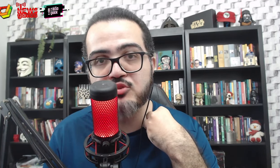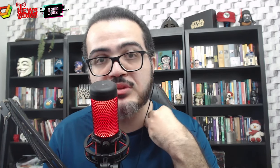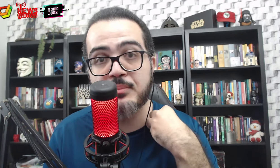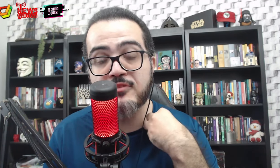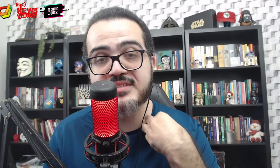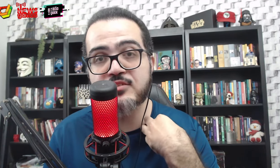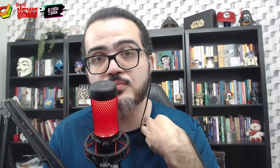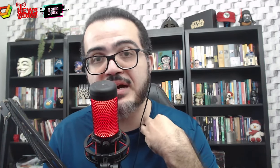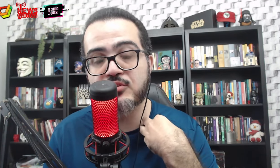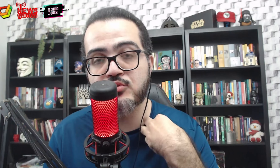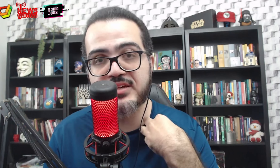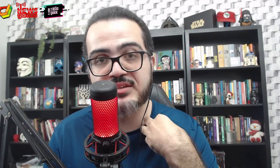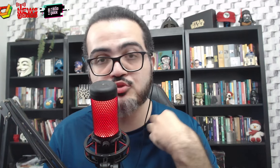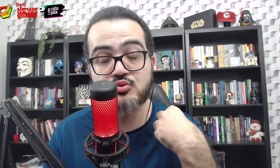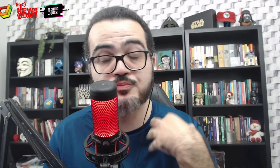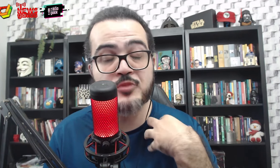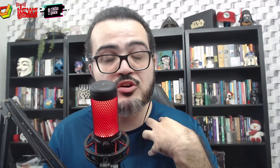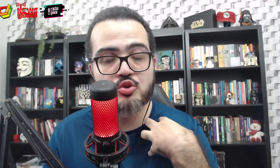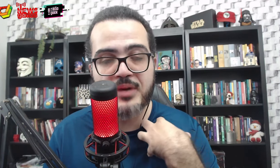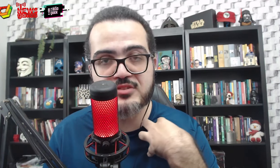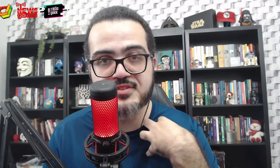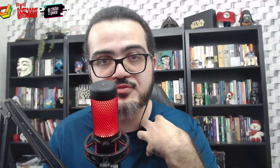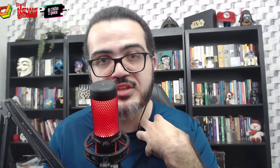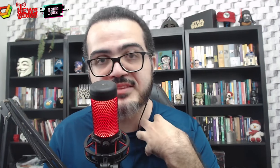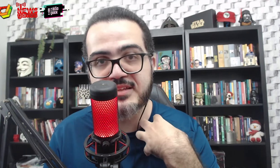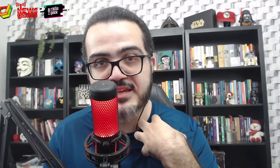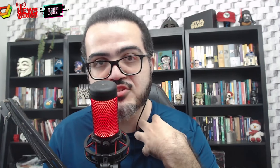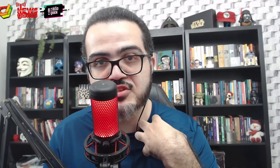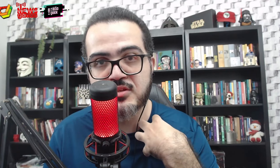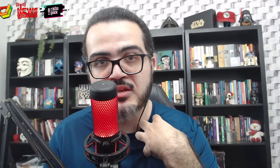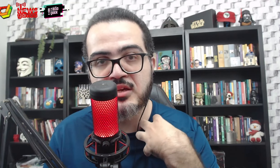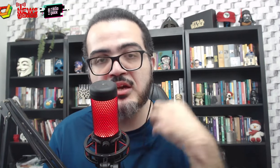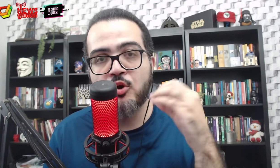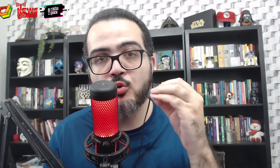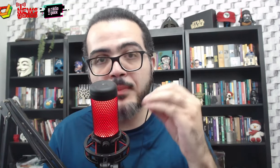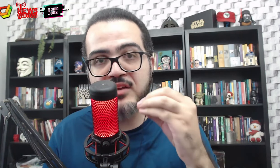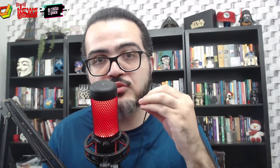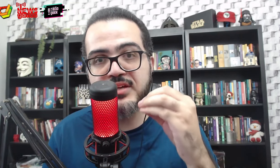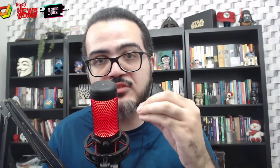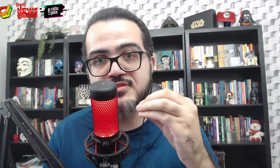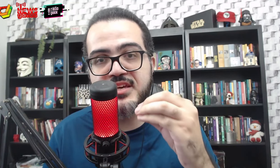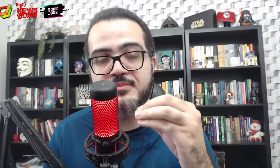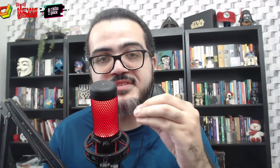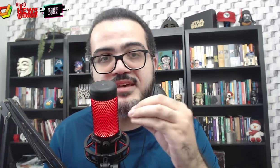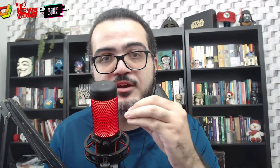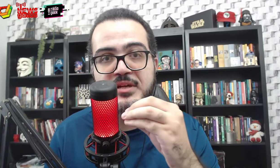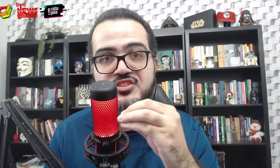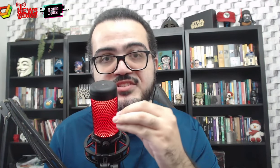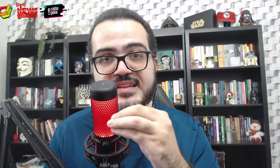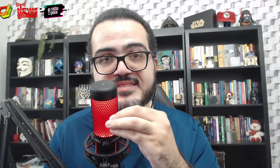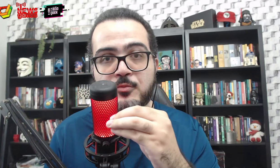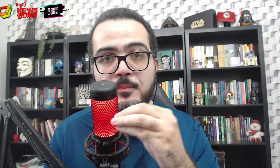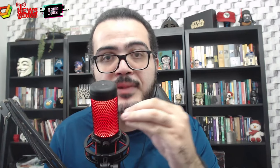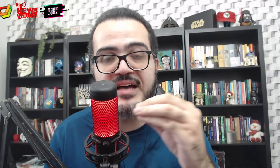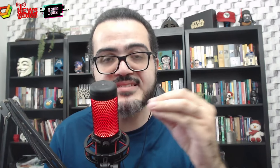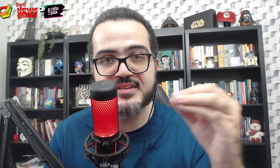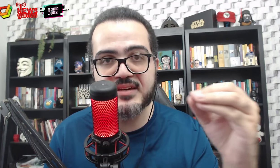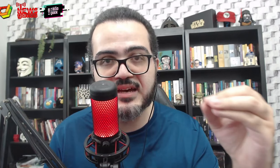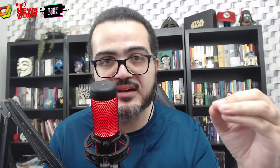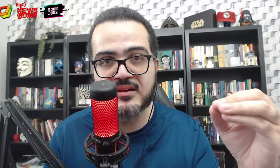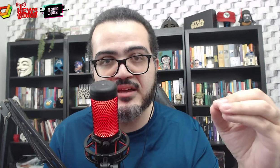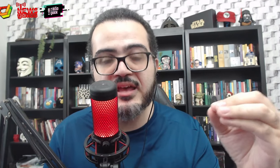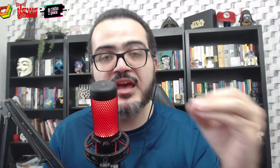na época do da aprovação do Marco do do Marco civil da internet o Marco legal dos Games ele é uma legislação